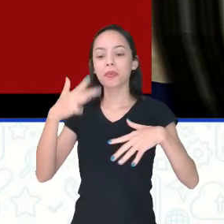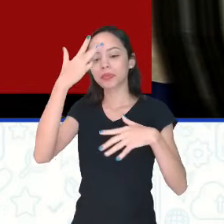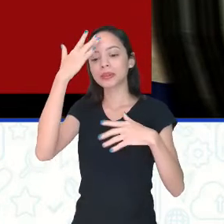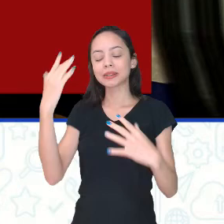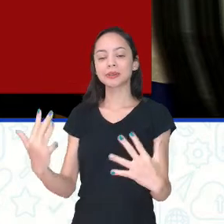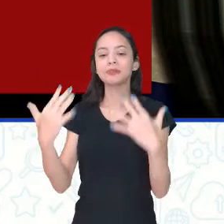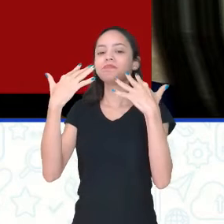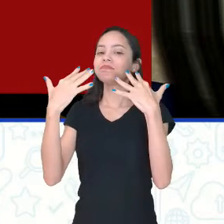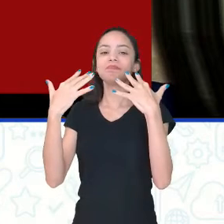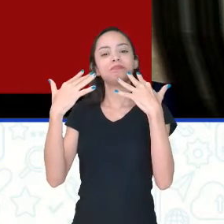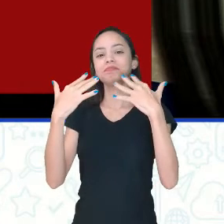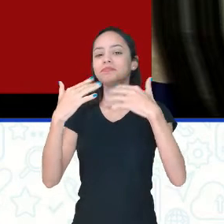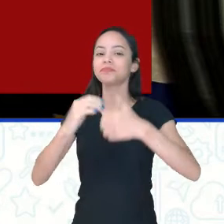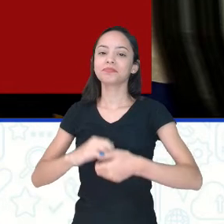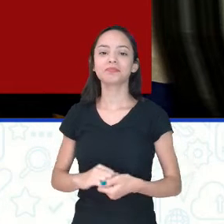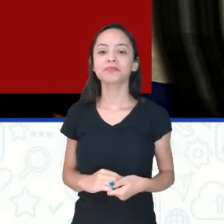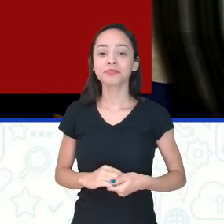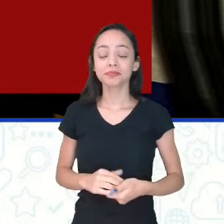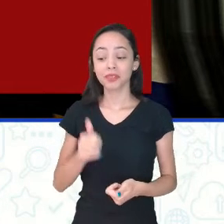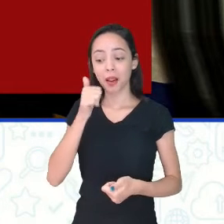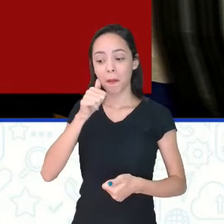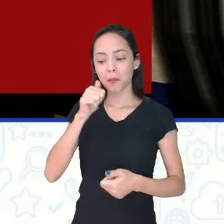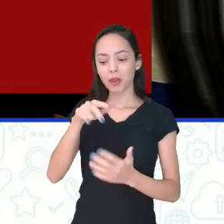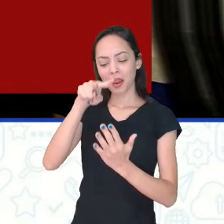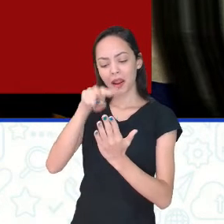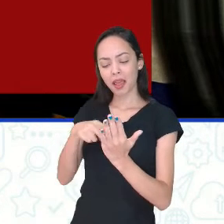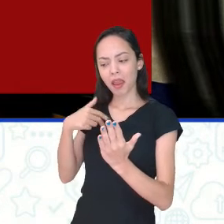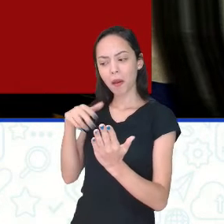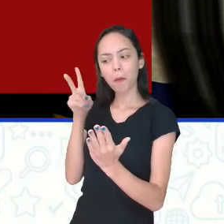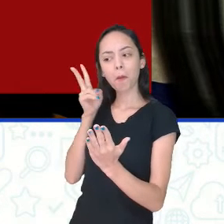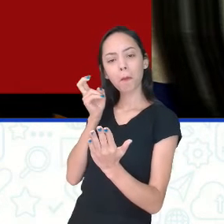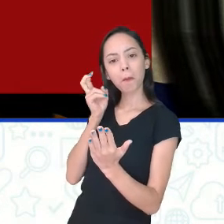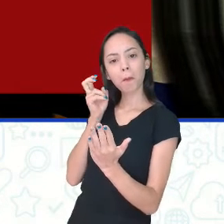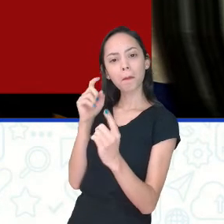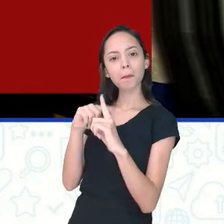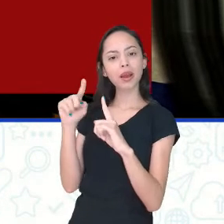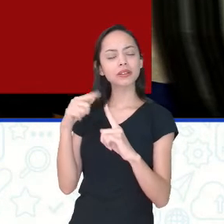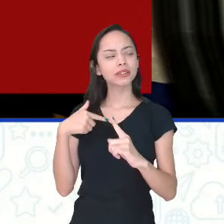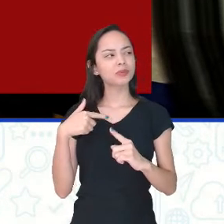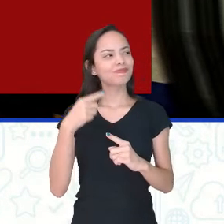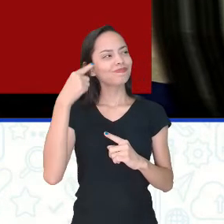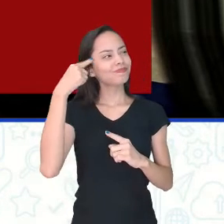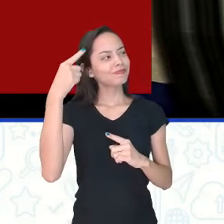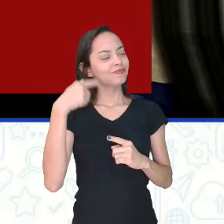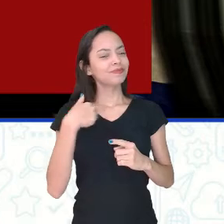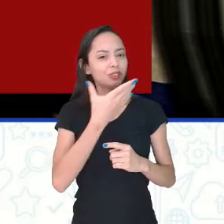lê Camus, e eu sigo achando que esqueci algo no ônibus.